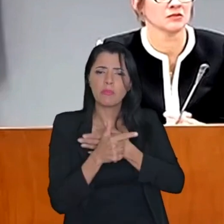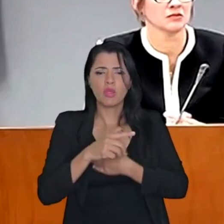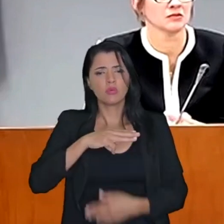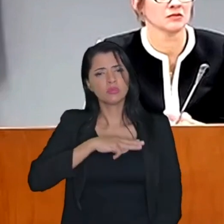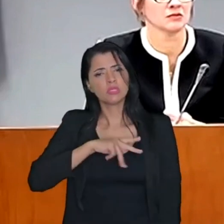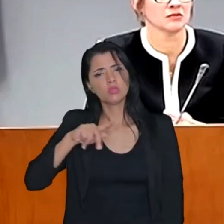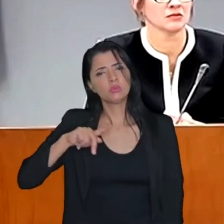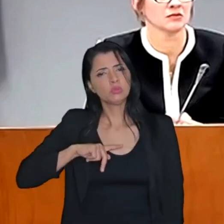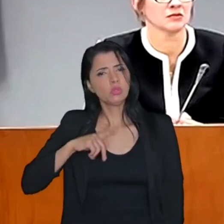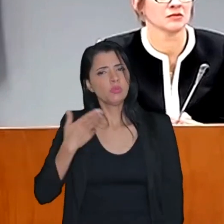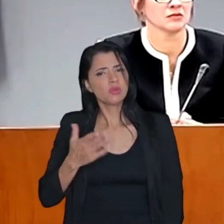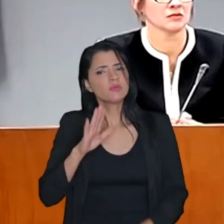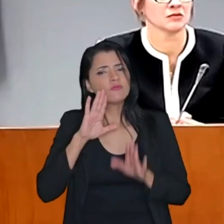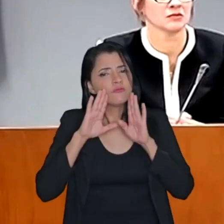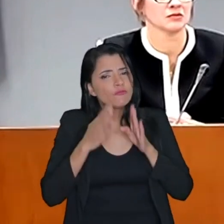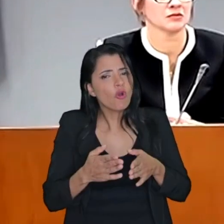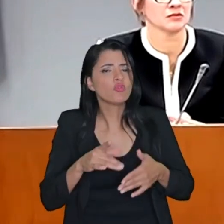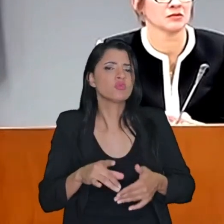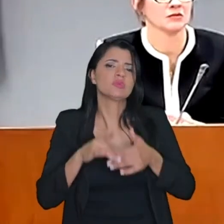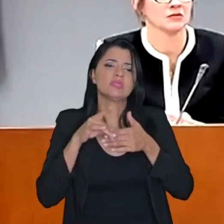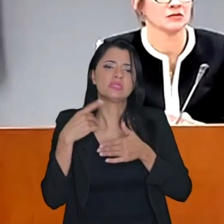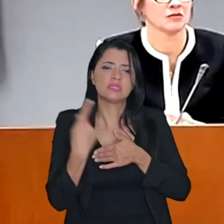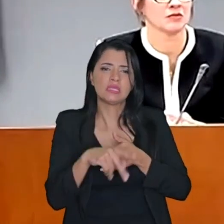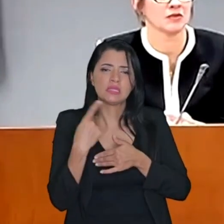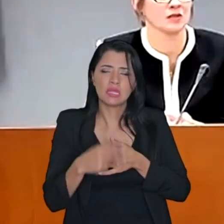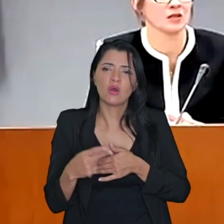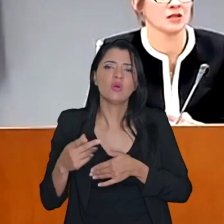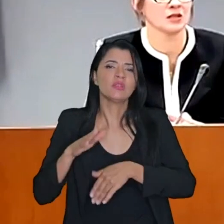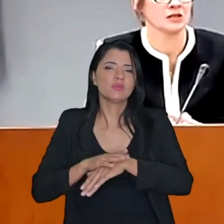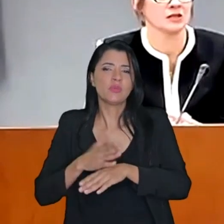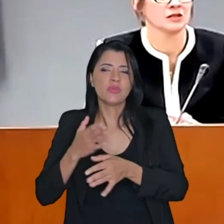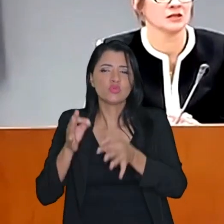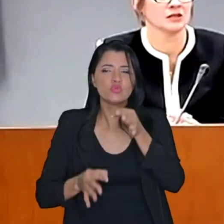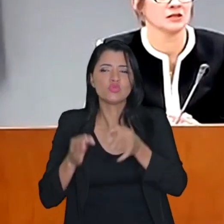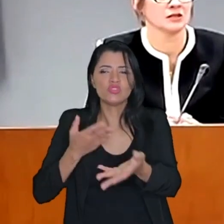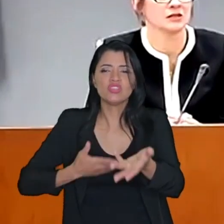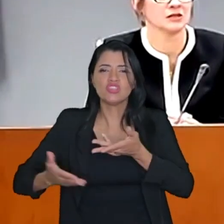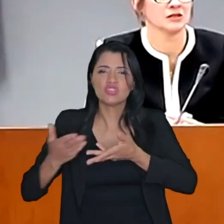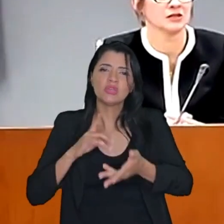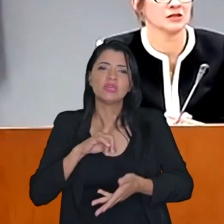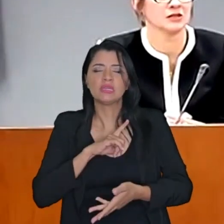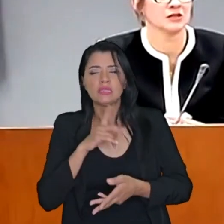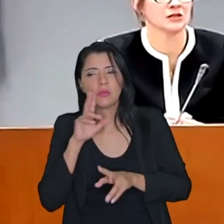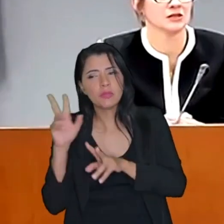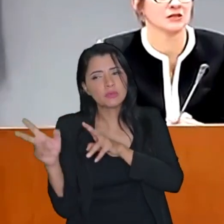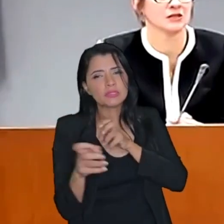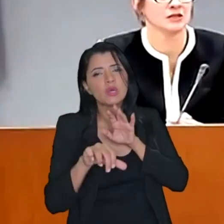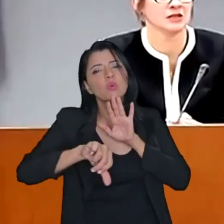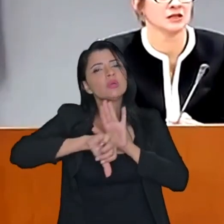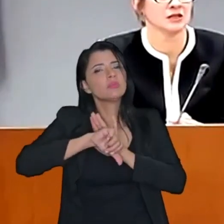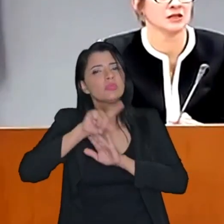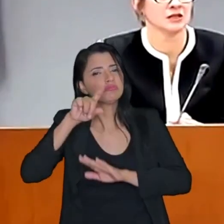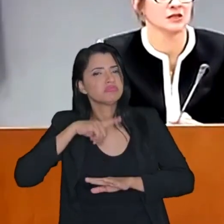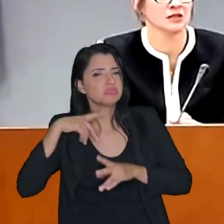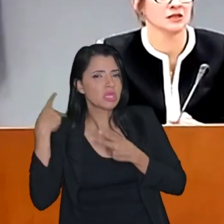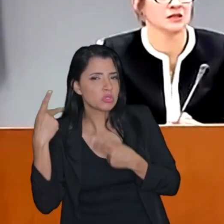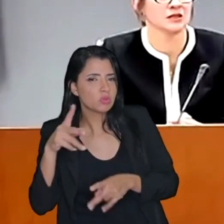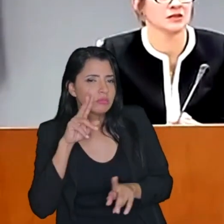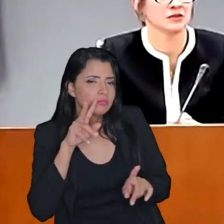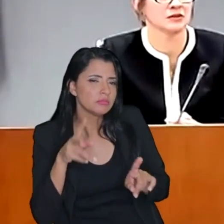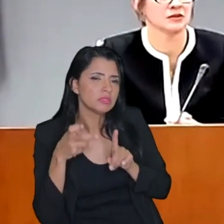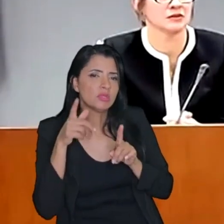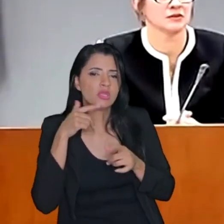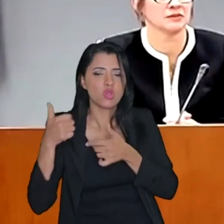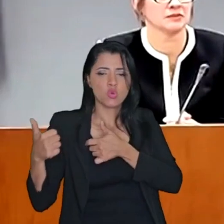Ministério Público sendo autoridade central no âmbito de uma cooperação jurídica que envolve uma persecução criminal? Haveria, na sua percepção,